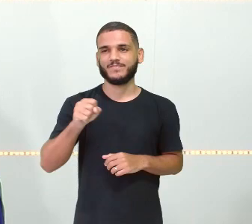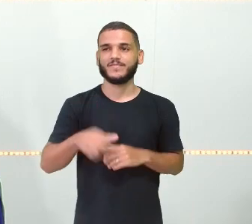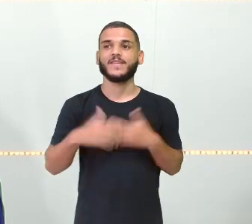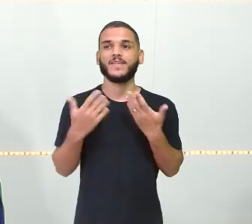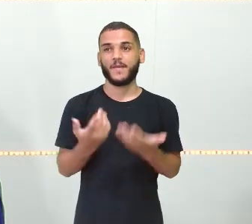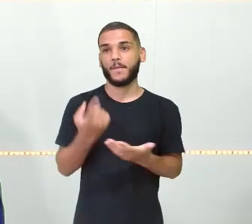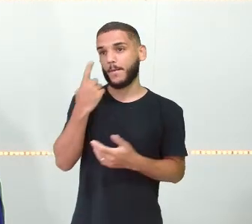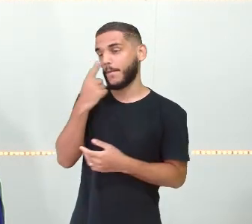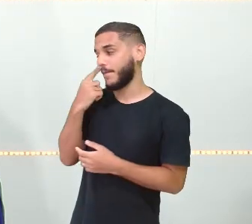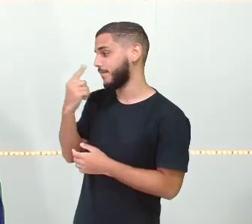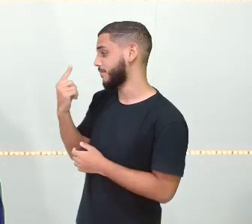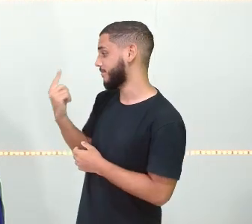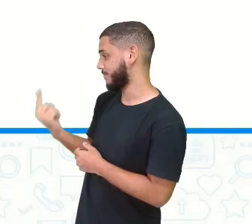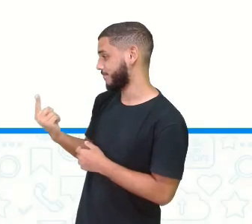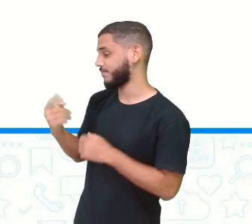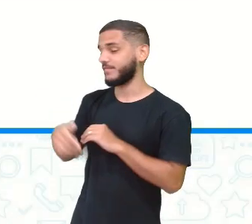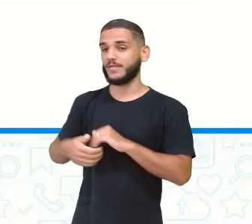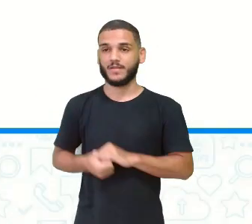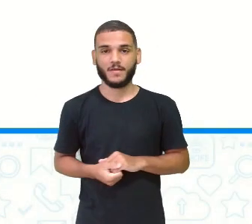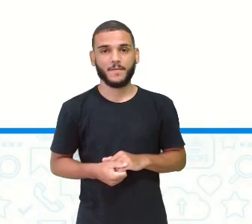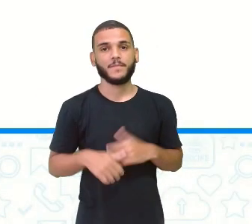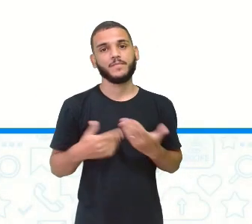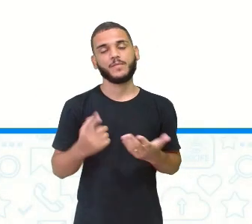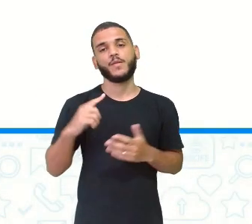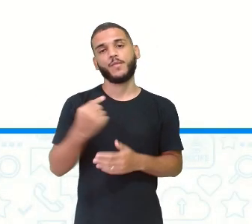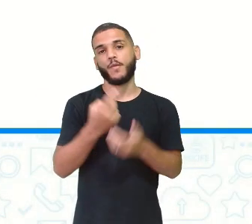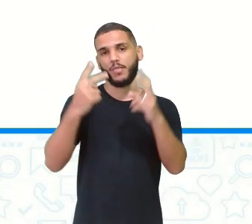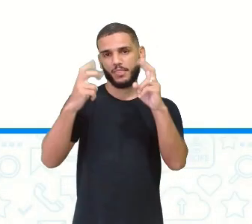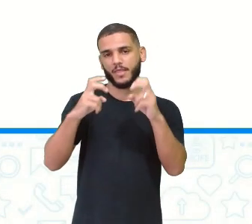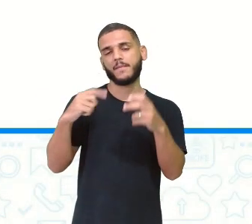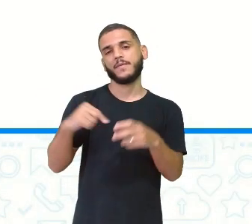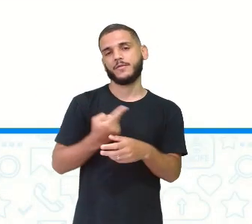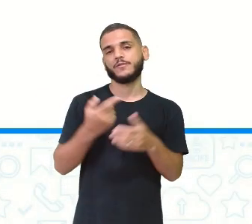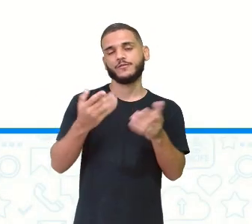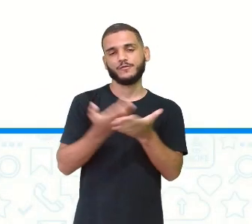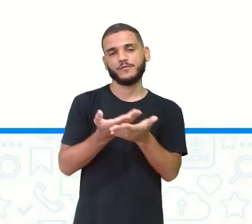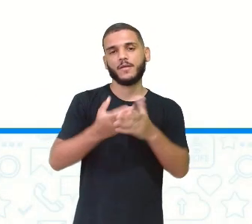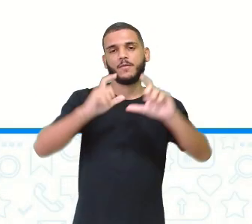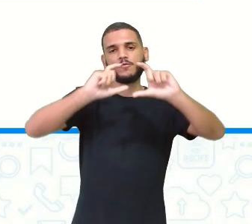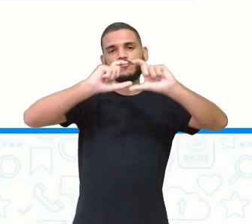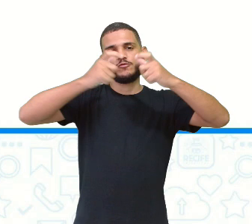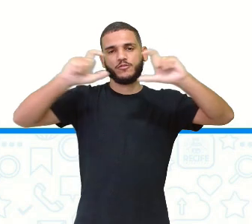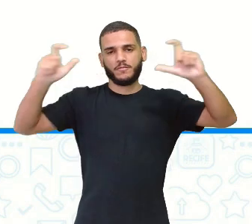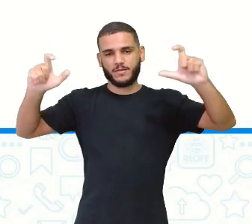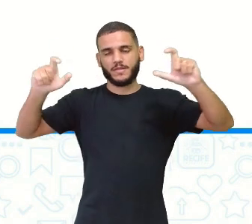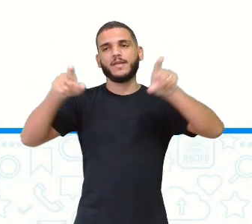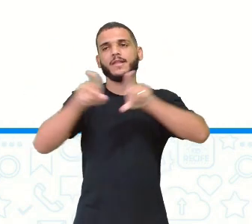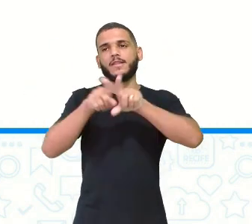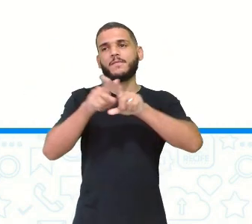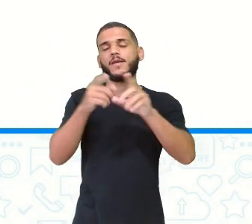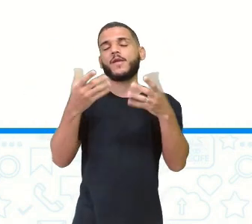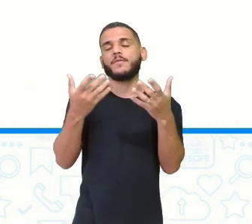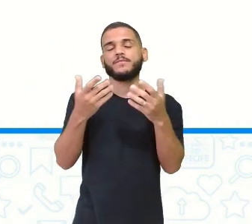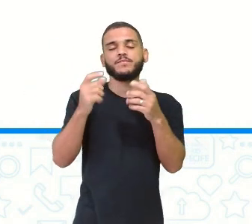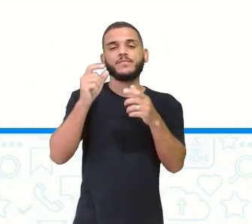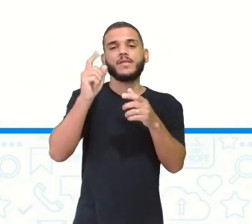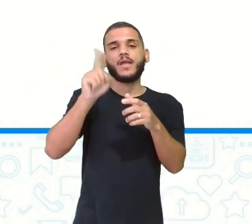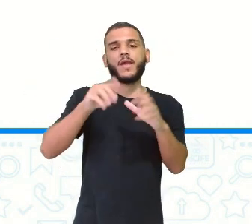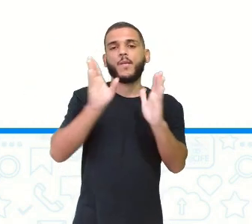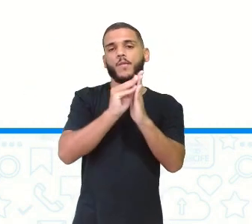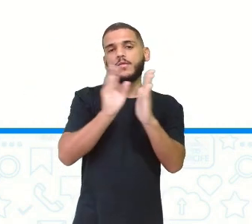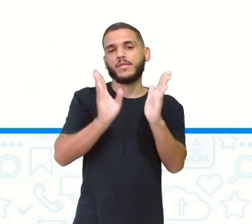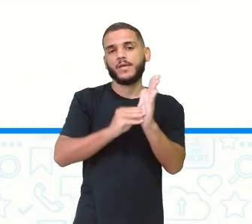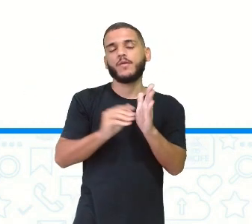mesmo. Então, vamos lá. A unidade temática, como eu falei para vocês, é geometria e o conteúdo, figuras planas